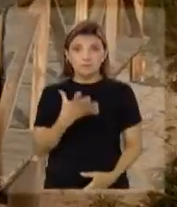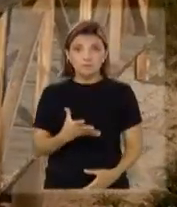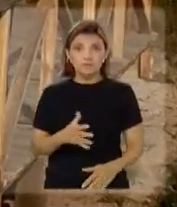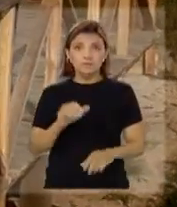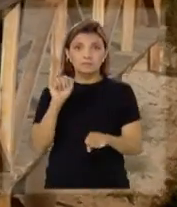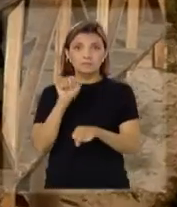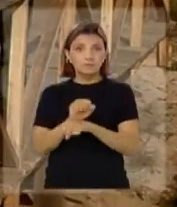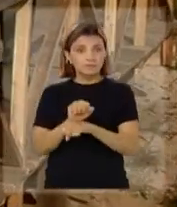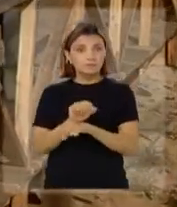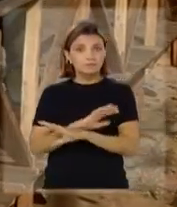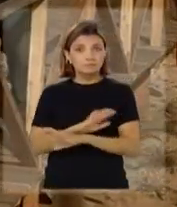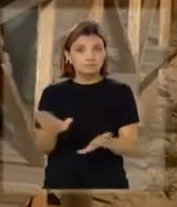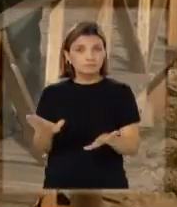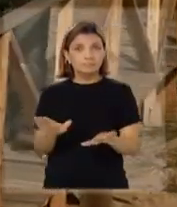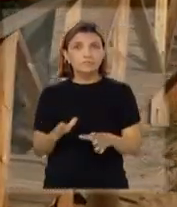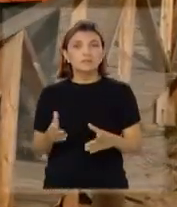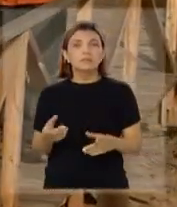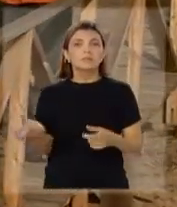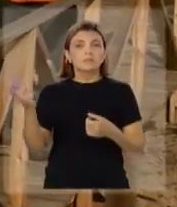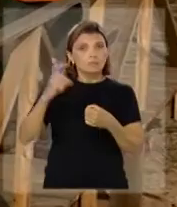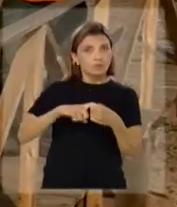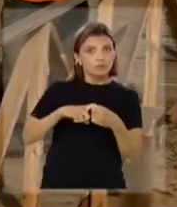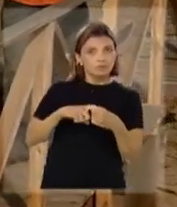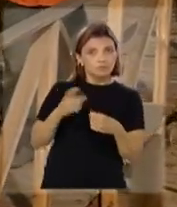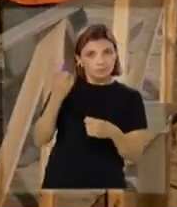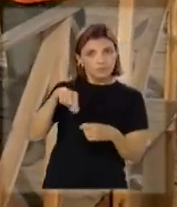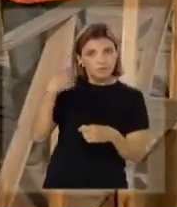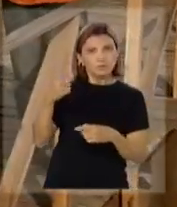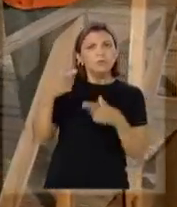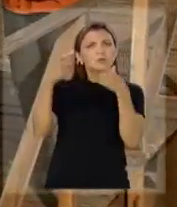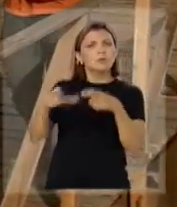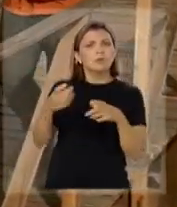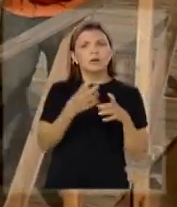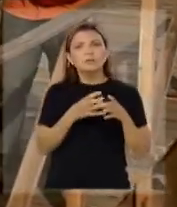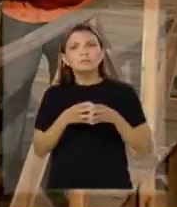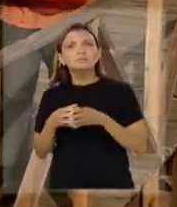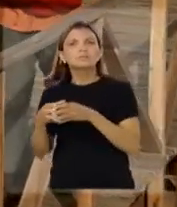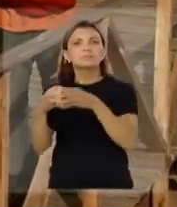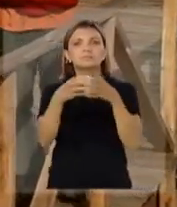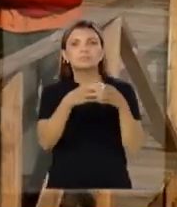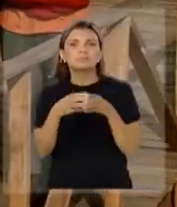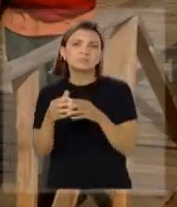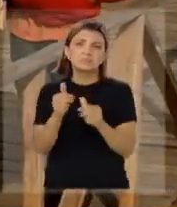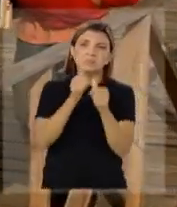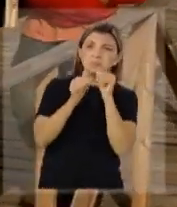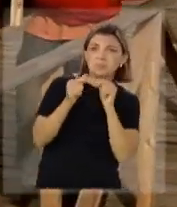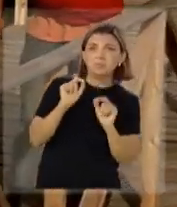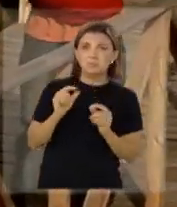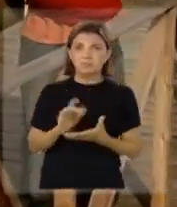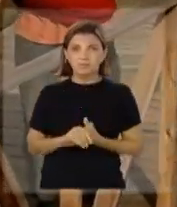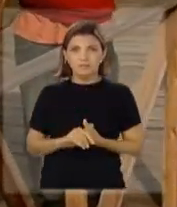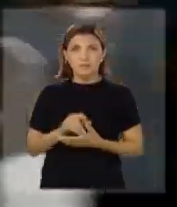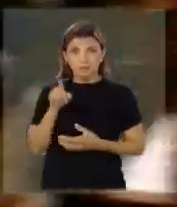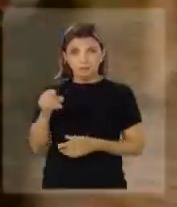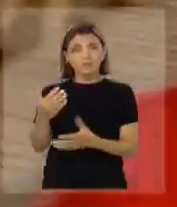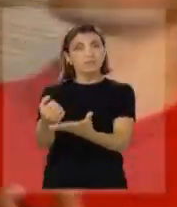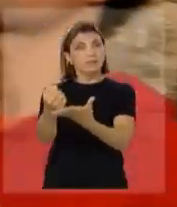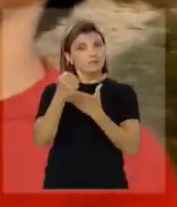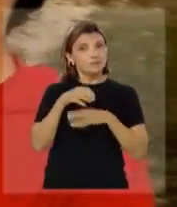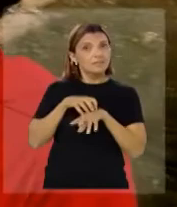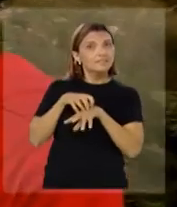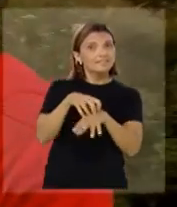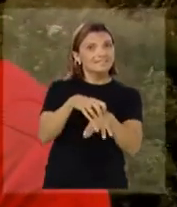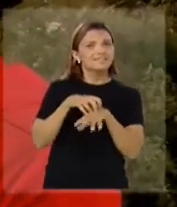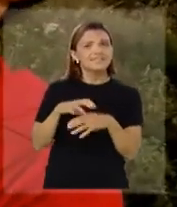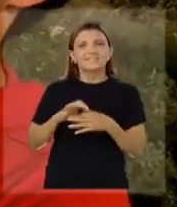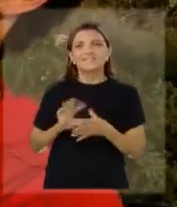Bom, gurizada, chega de farra por hoje. Na volta eu vou levar vocês num lugar trilegal pra gente tomar alguma coisa. Você